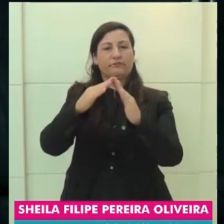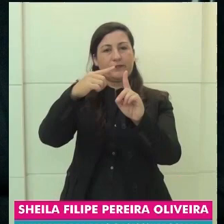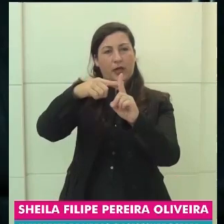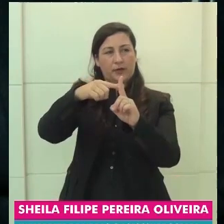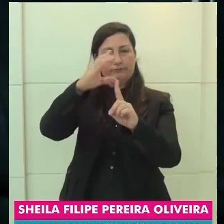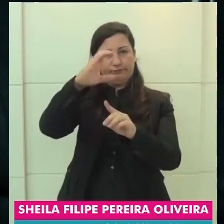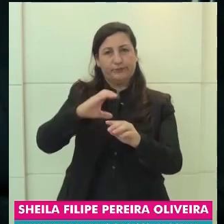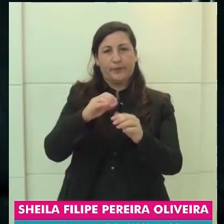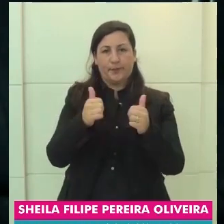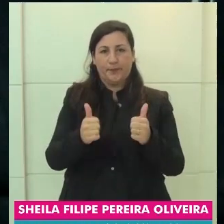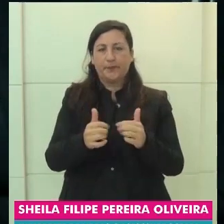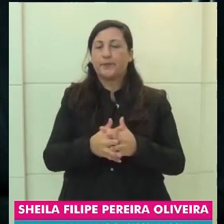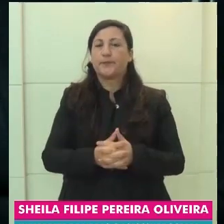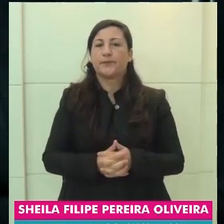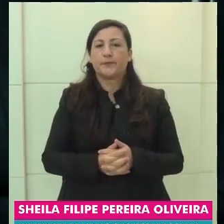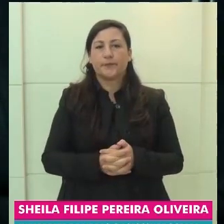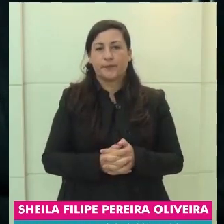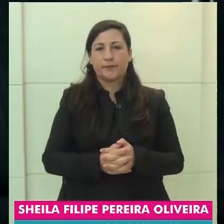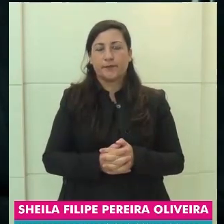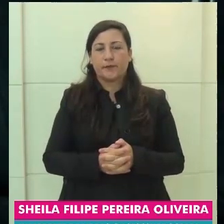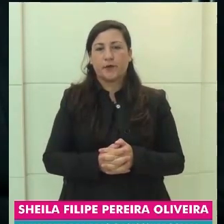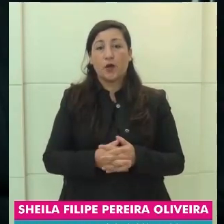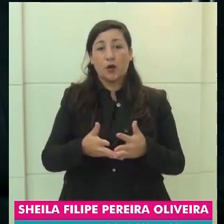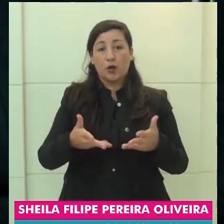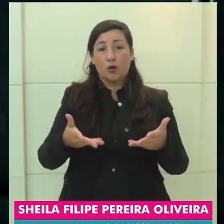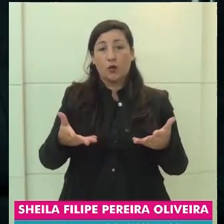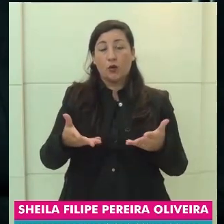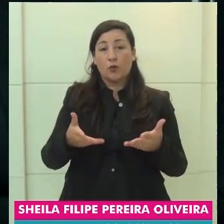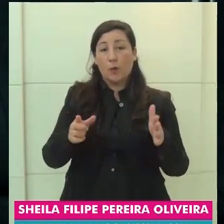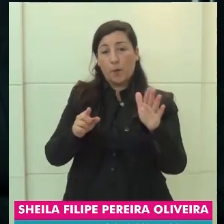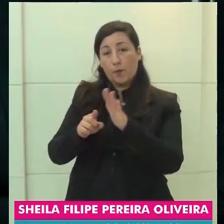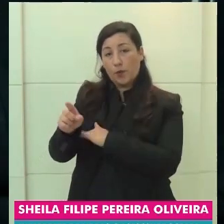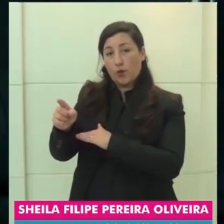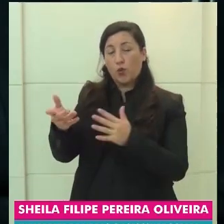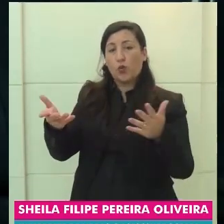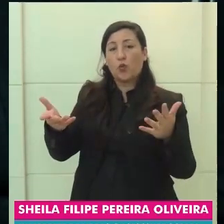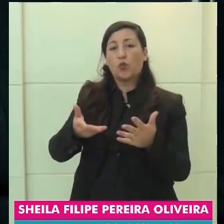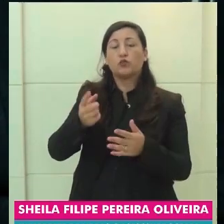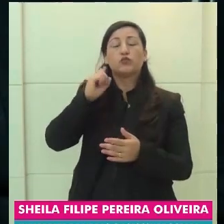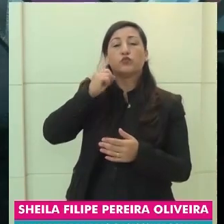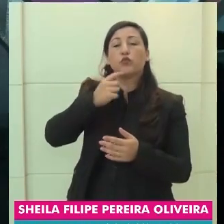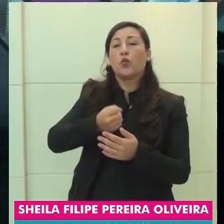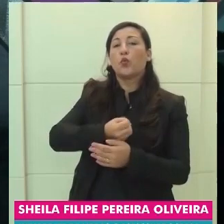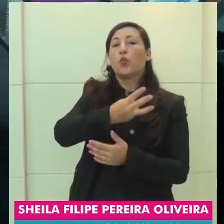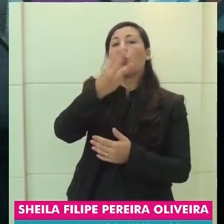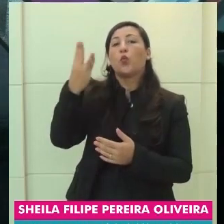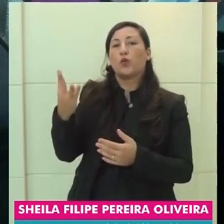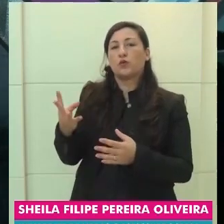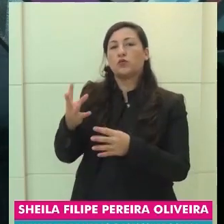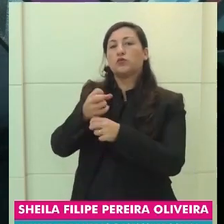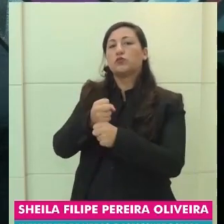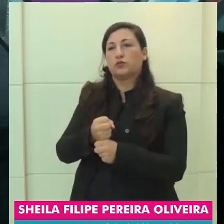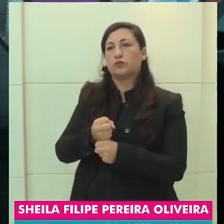bacana. Hoje, quantos surdos a gente tem?